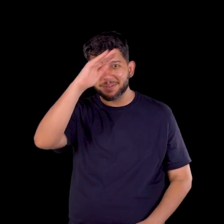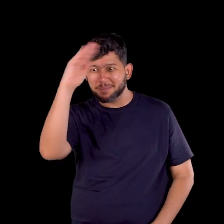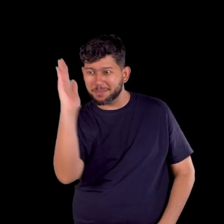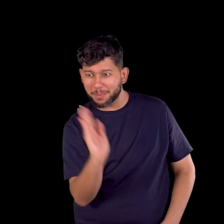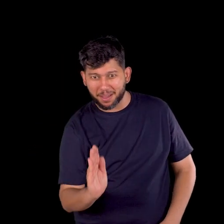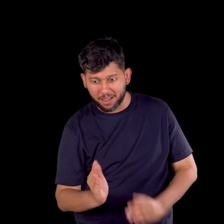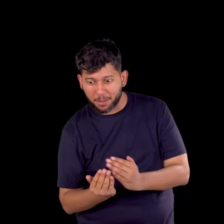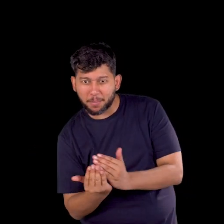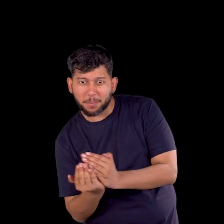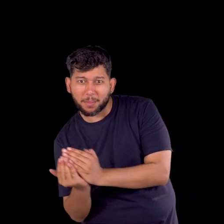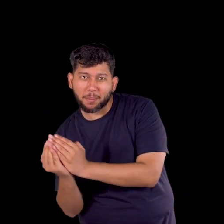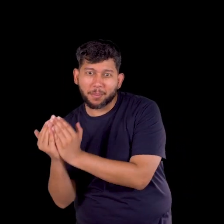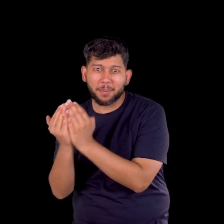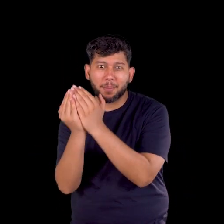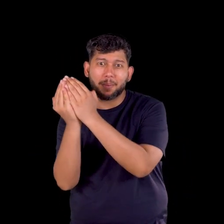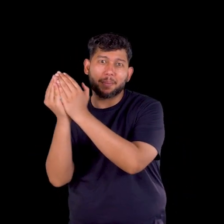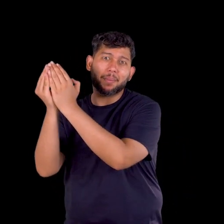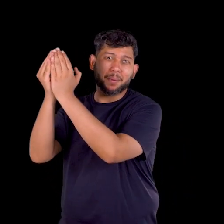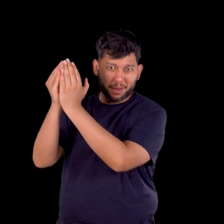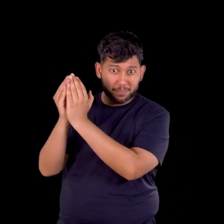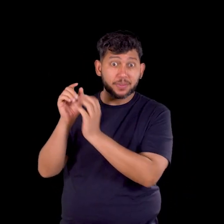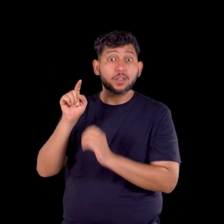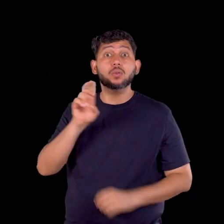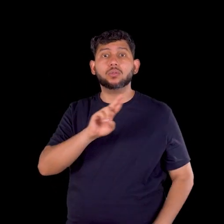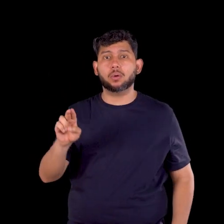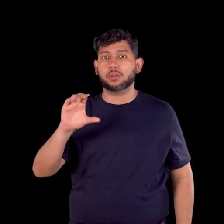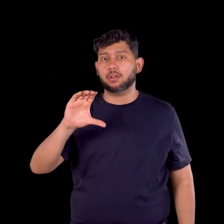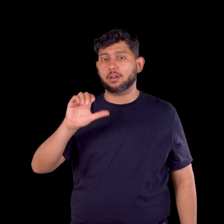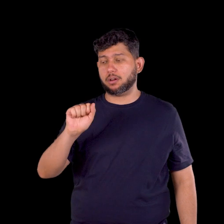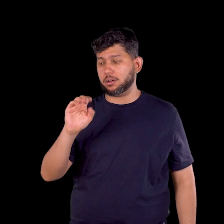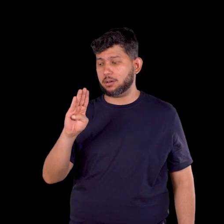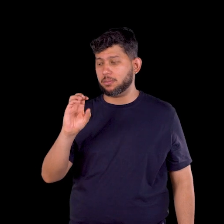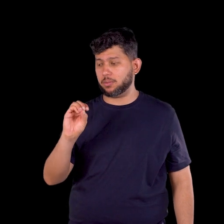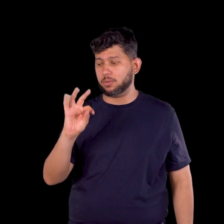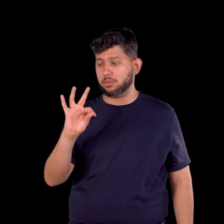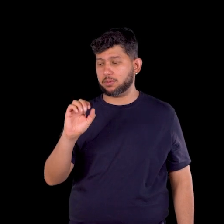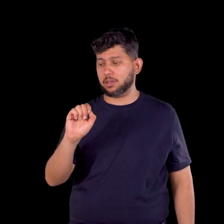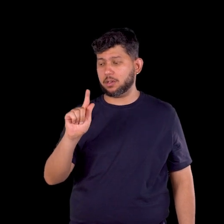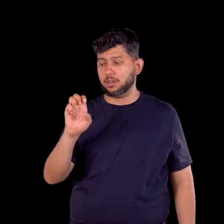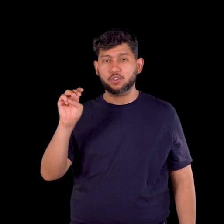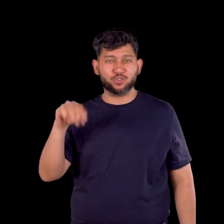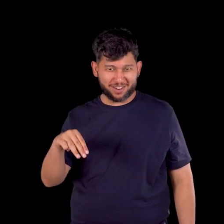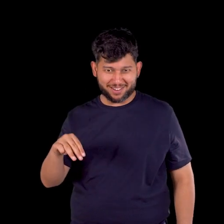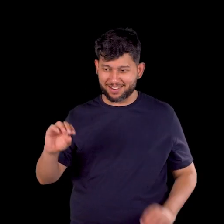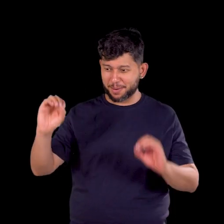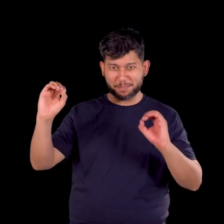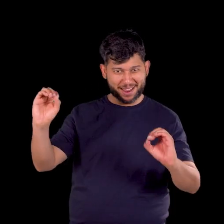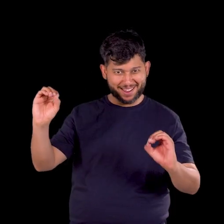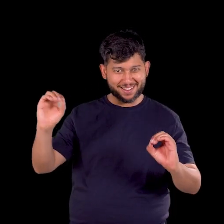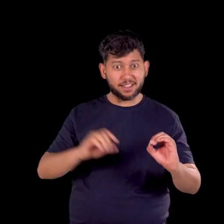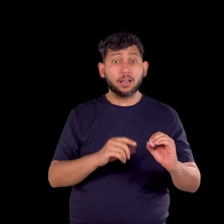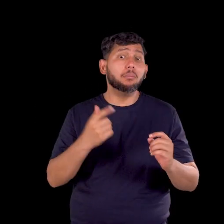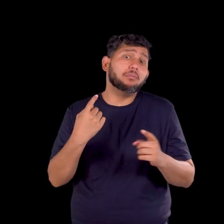adotava principalmente a navegação entre cabos, chamada de cabotagem. Aqui é preciso lembrar que praticamente não